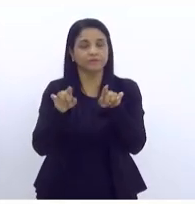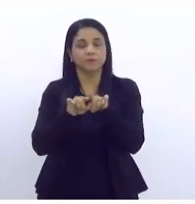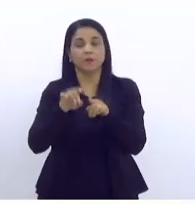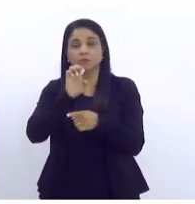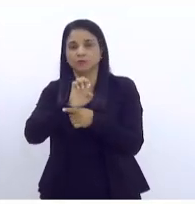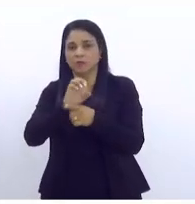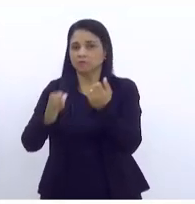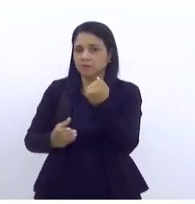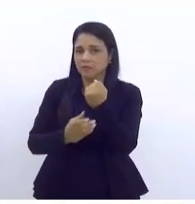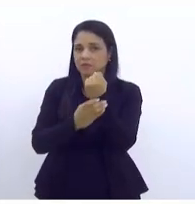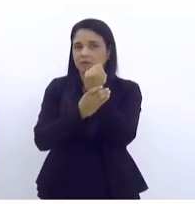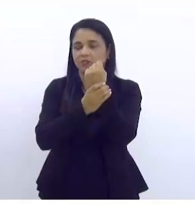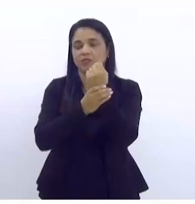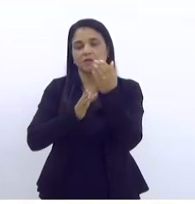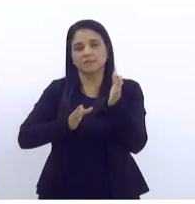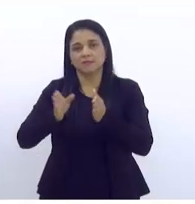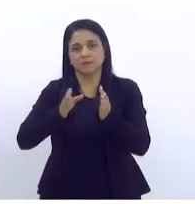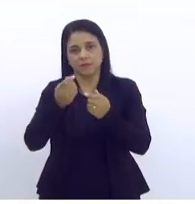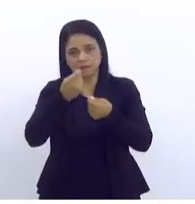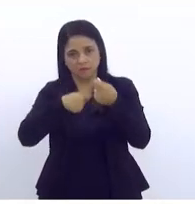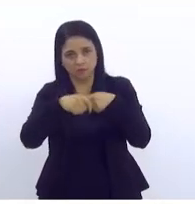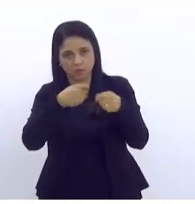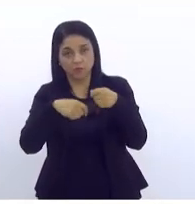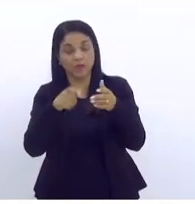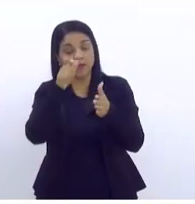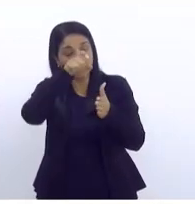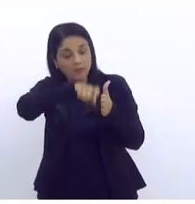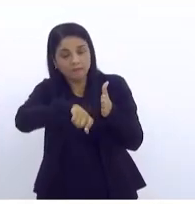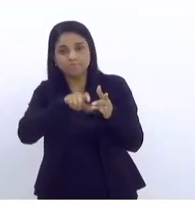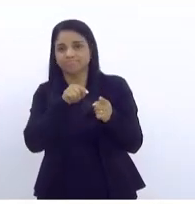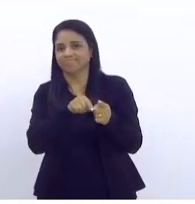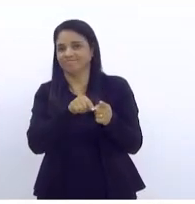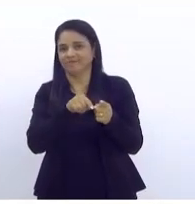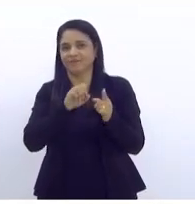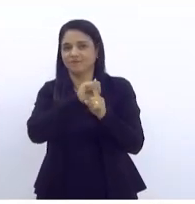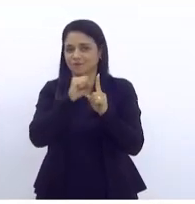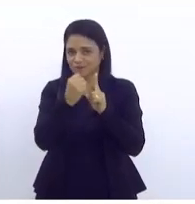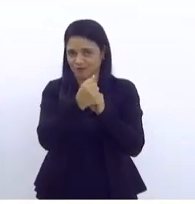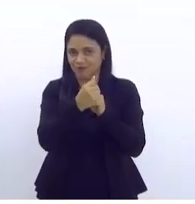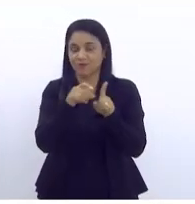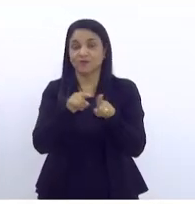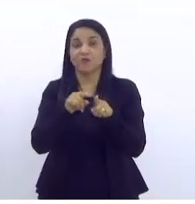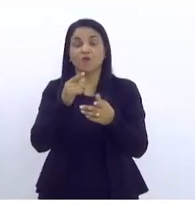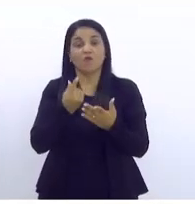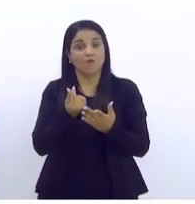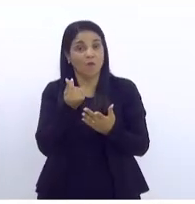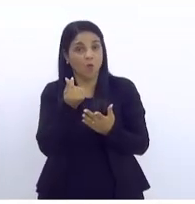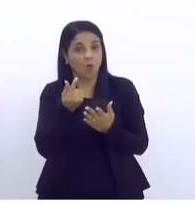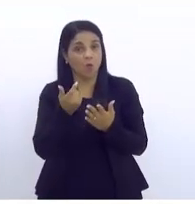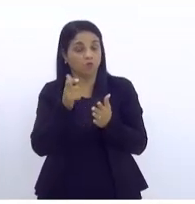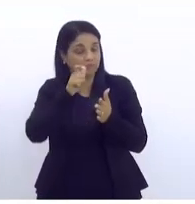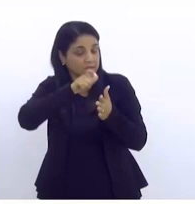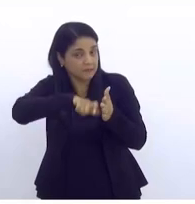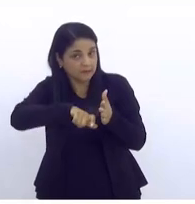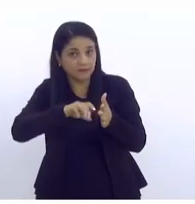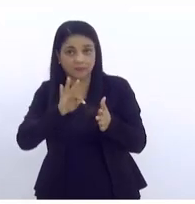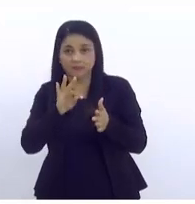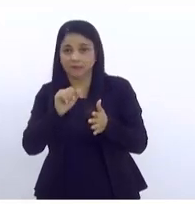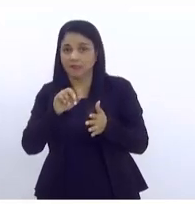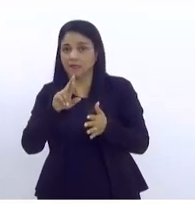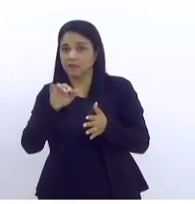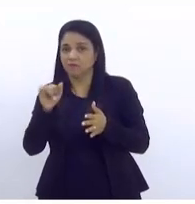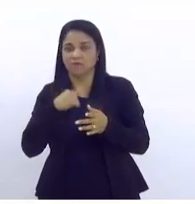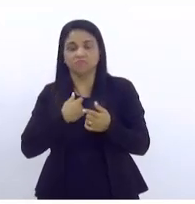acessibilidade Econômica né né e um dos caminhos são as tarifas sociais né o valor das tarifas não pode comprometer outros direitos